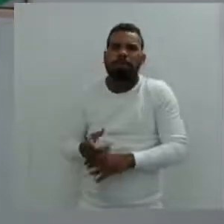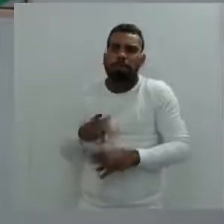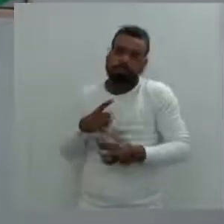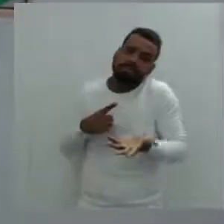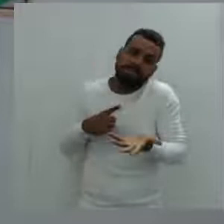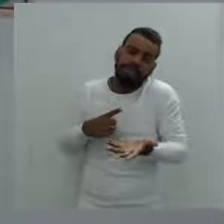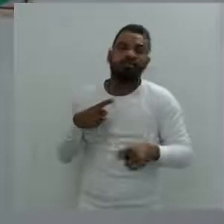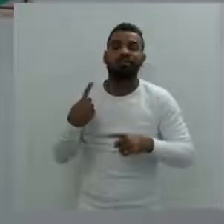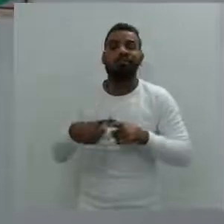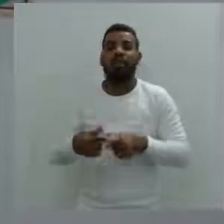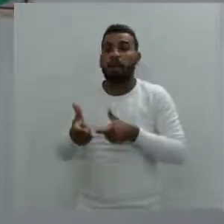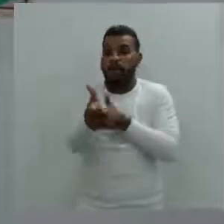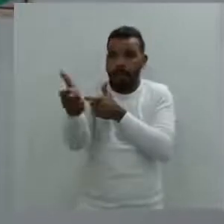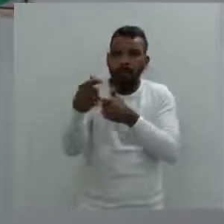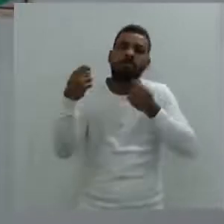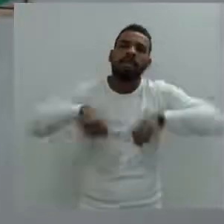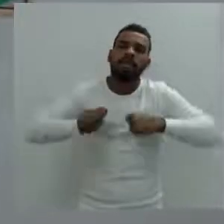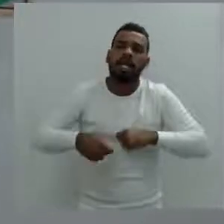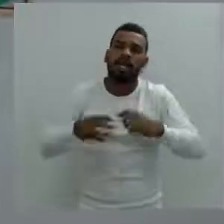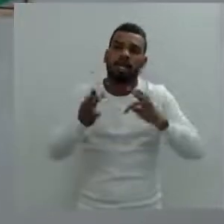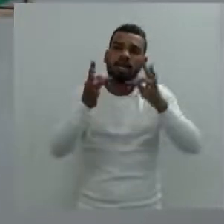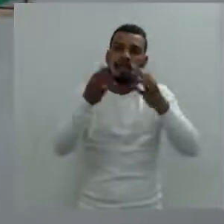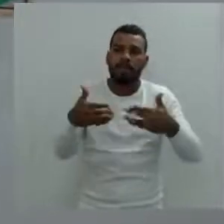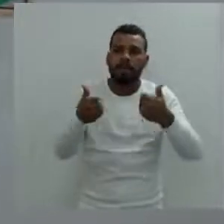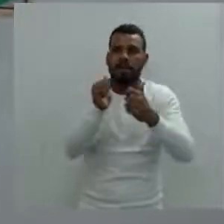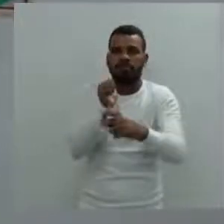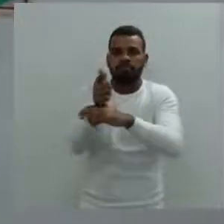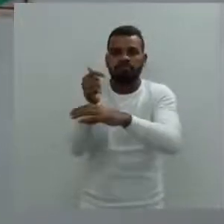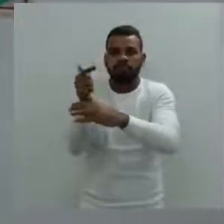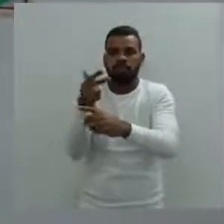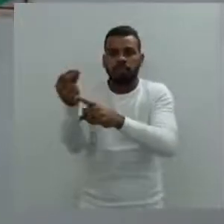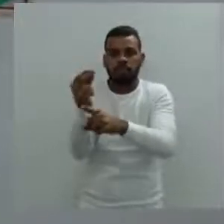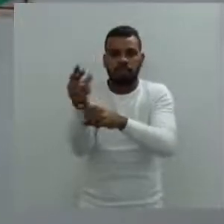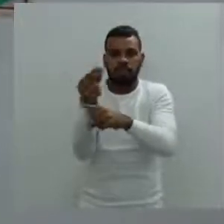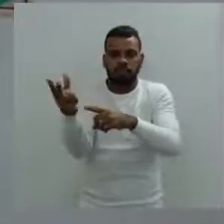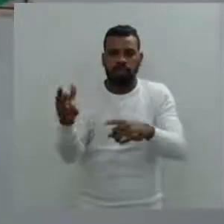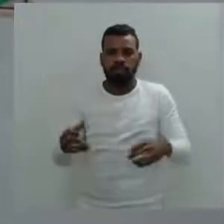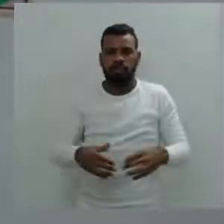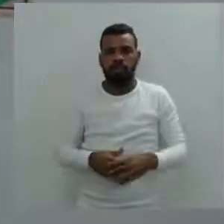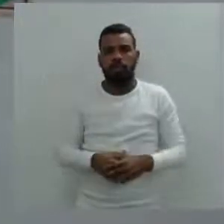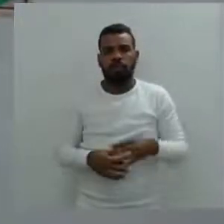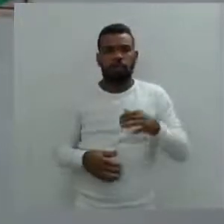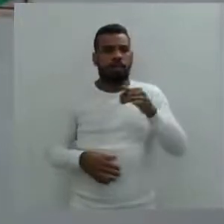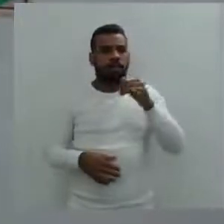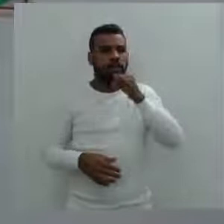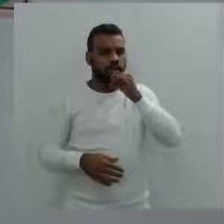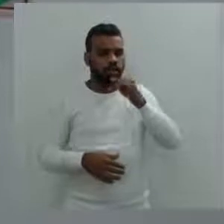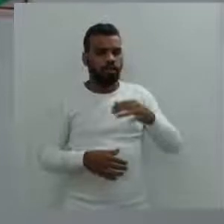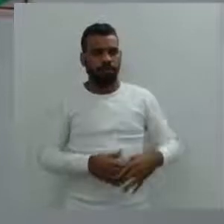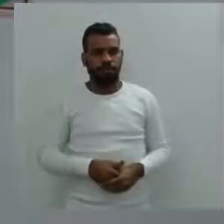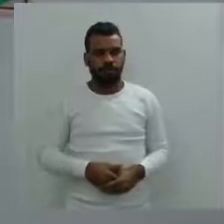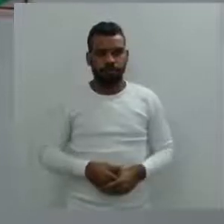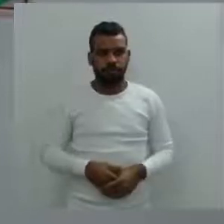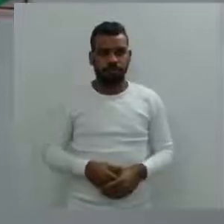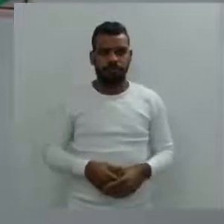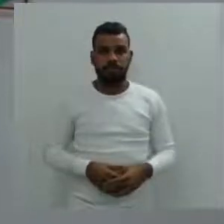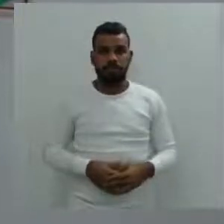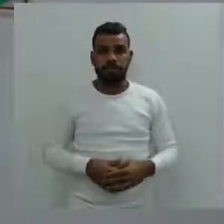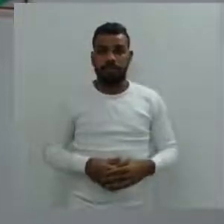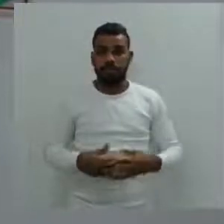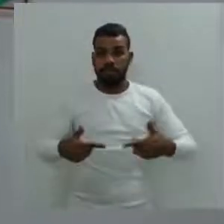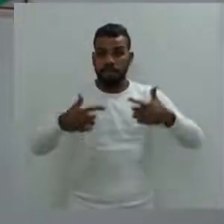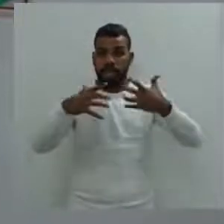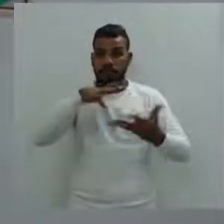de tecnologias avançadas para o enfrentamento de uma guerra. Exemplo, na Segunda Guerra